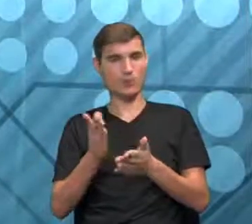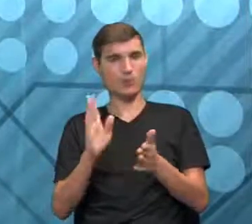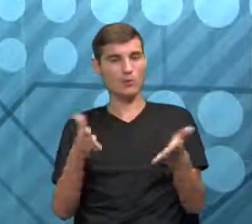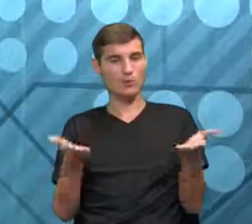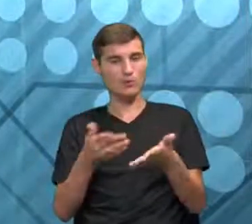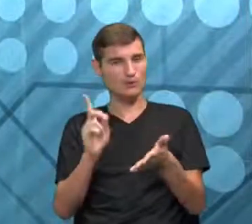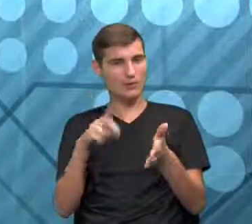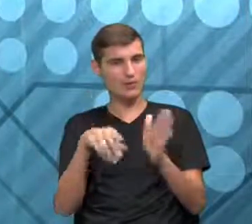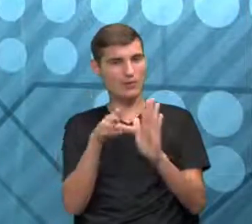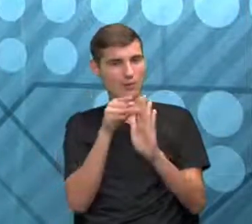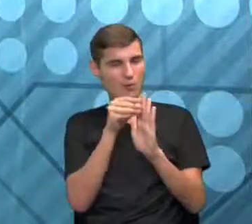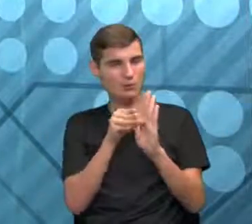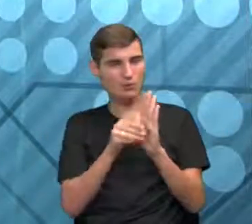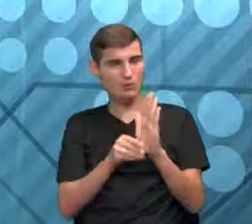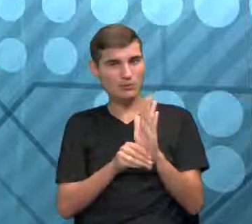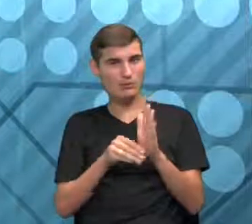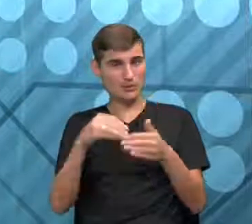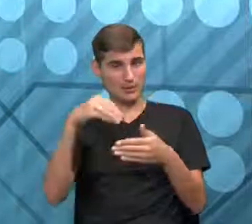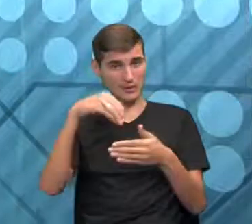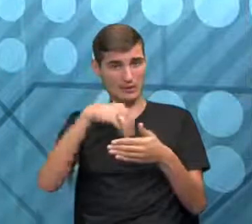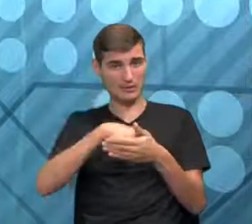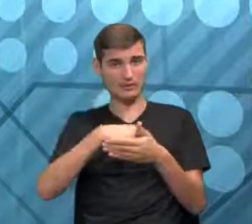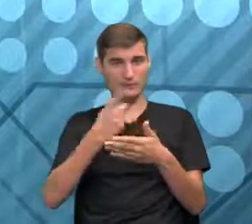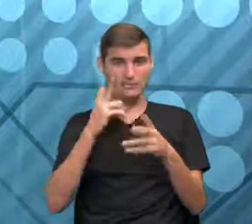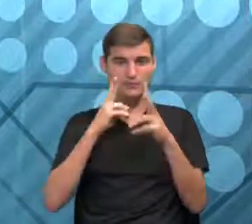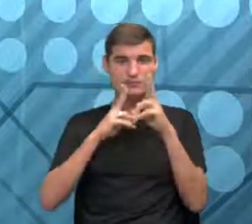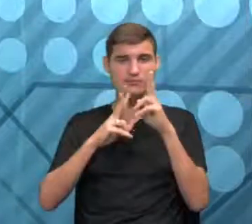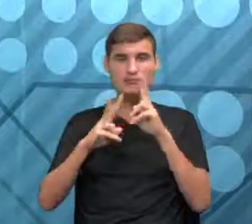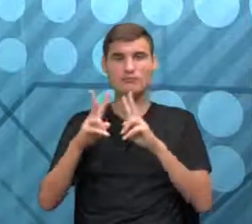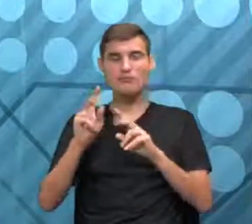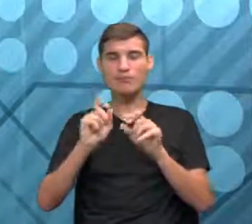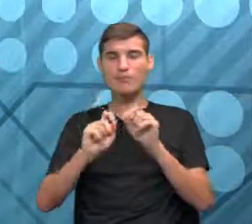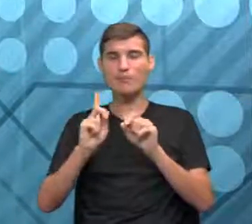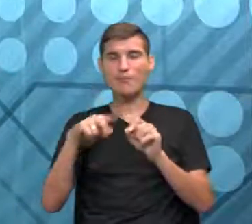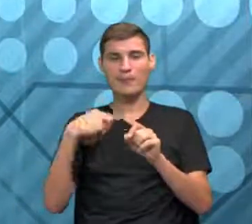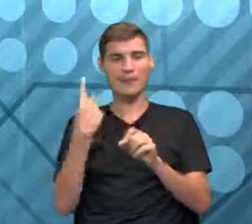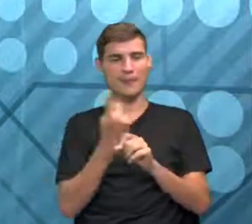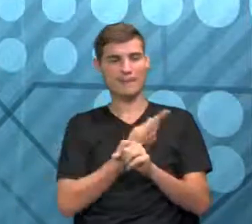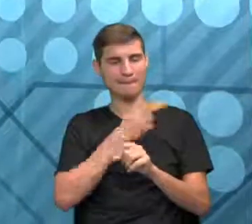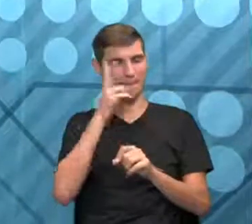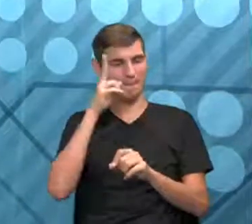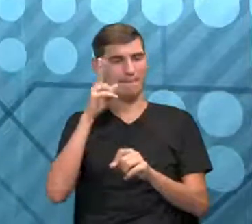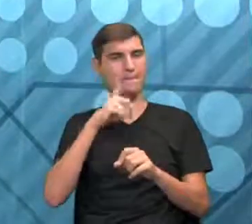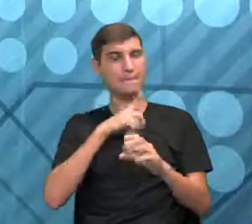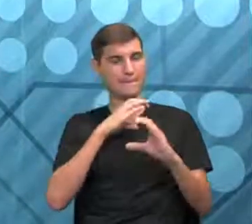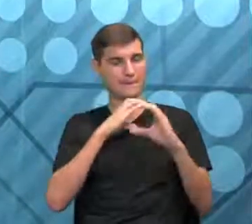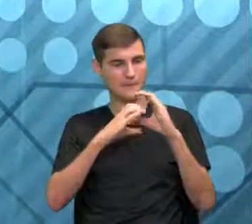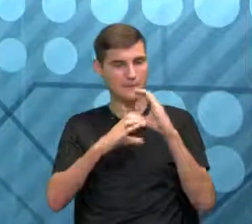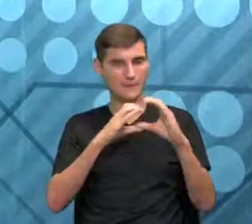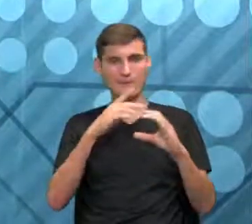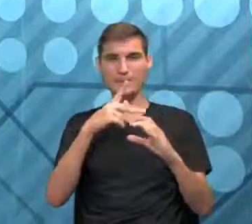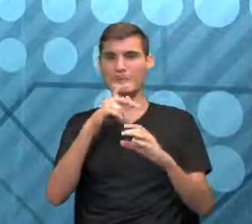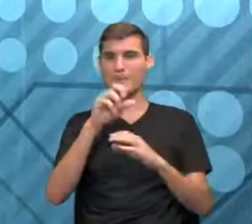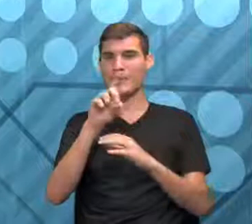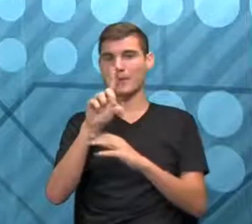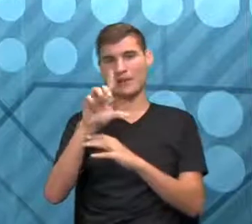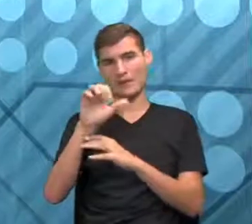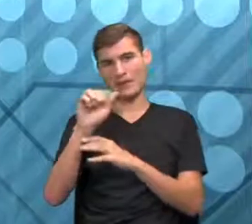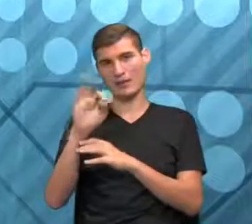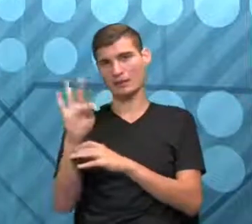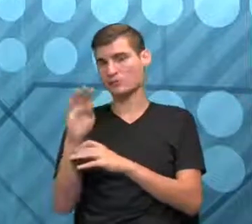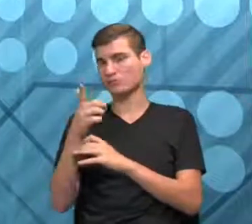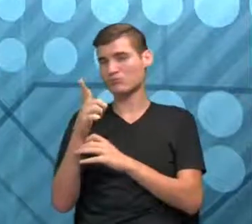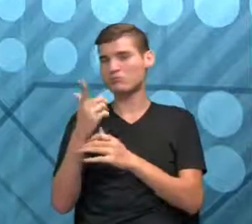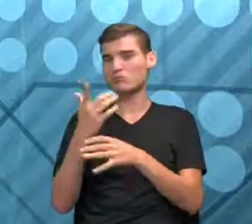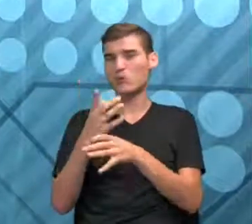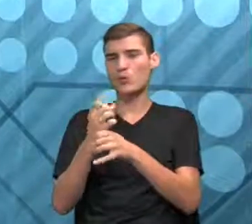de modulação e demodulação, eu vou só lembrar para vocês que a gente tem no canal de comunicação Padlet. Ele não vale nenhuma nota,